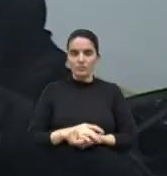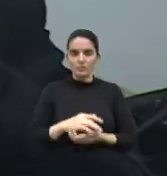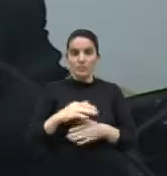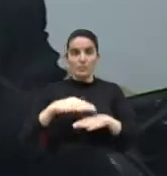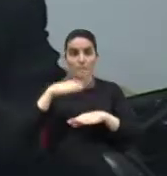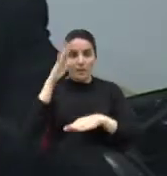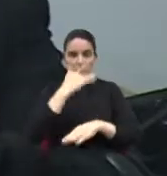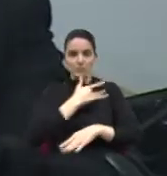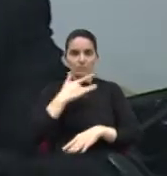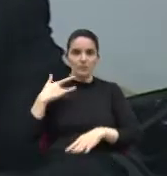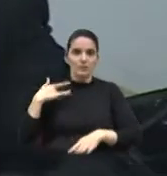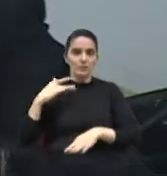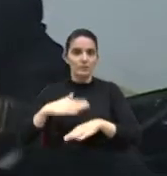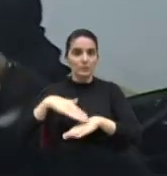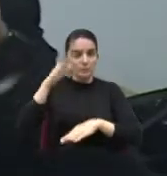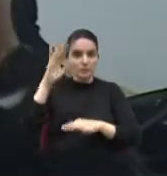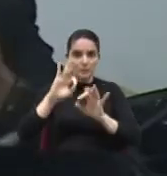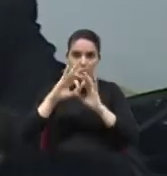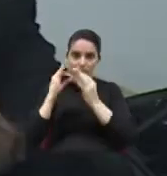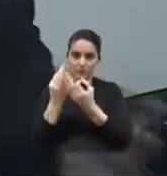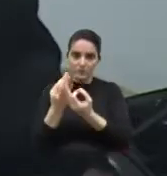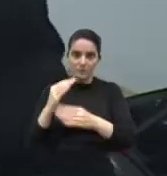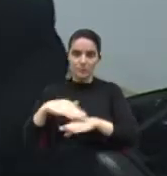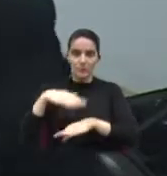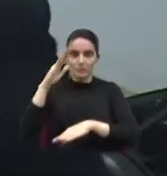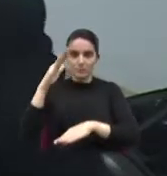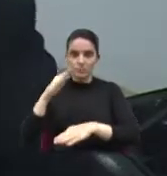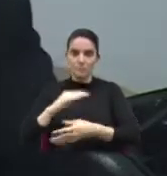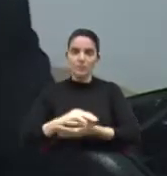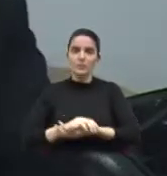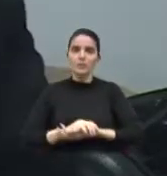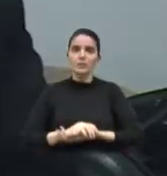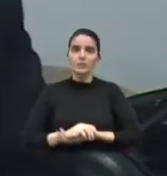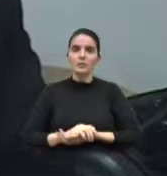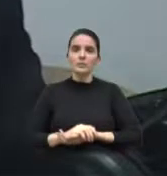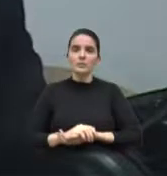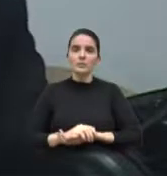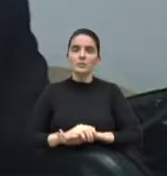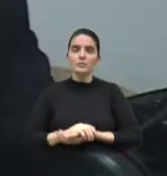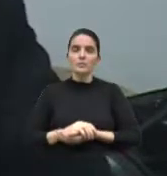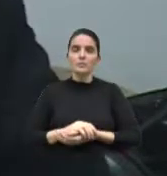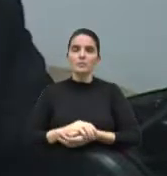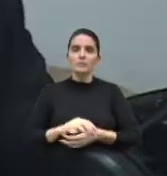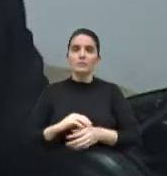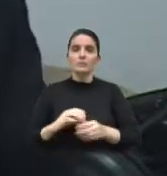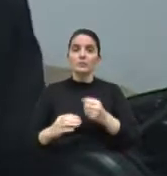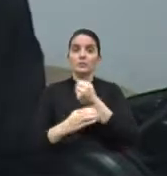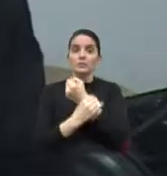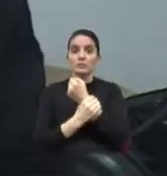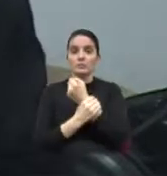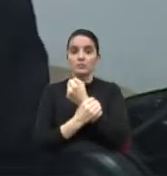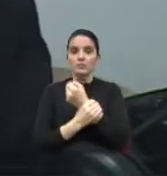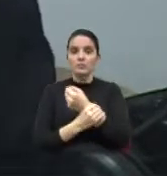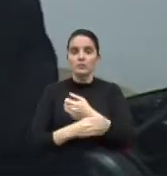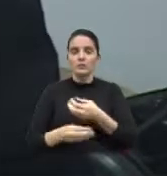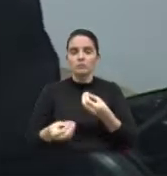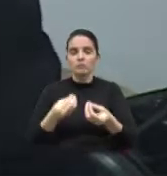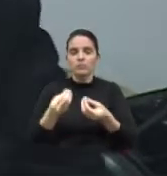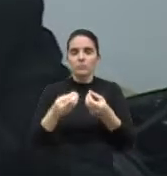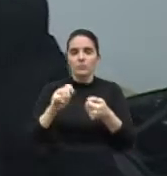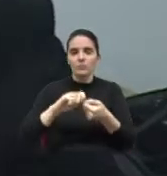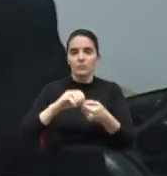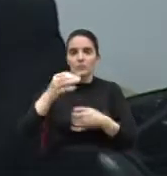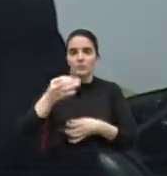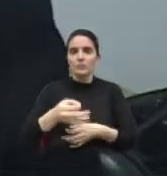muito além da questão da família, vai muito além de questão de segurança. É do tratamento correto